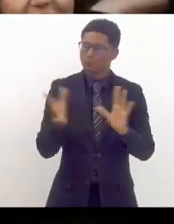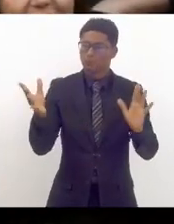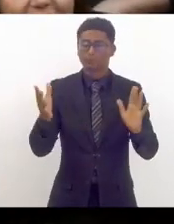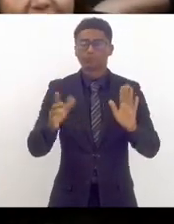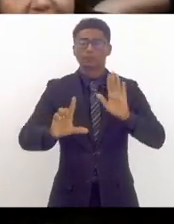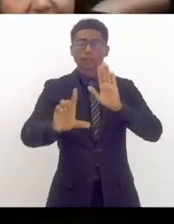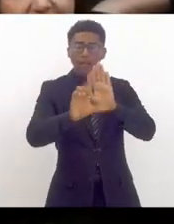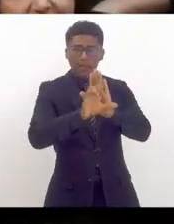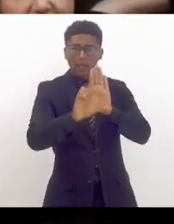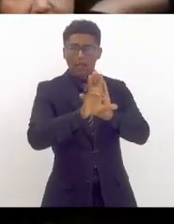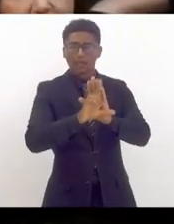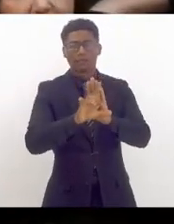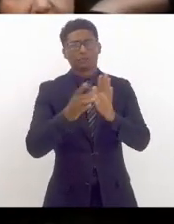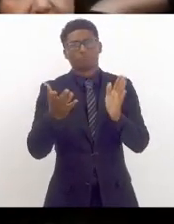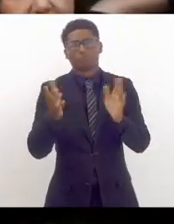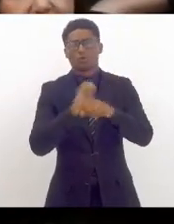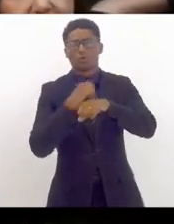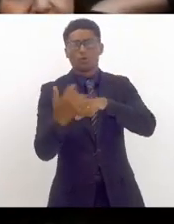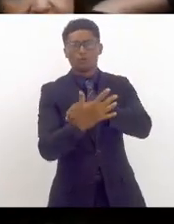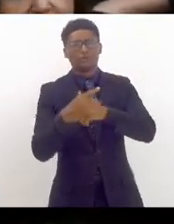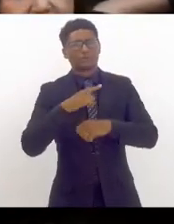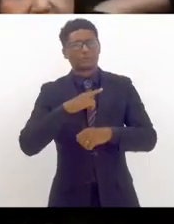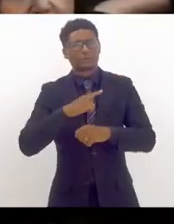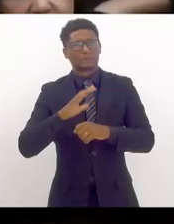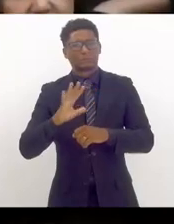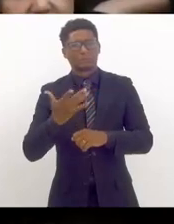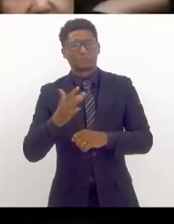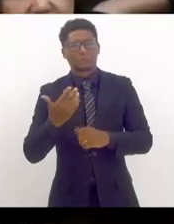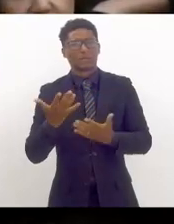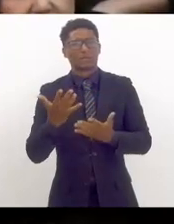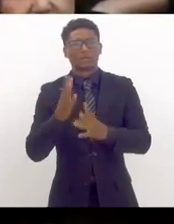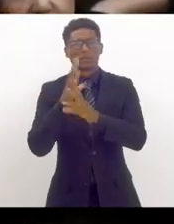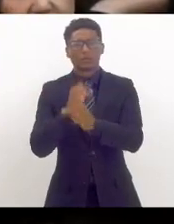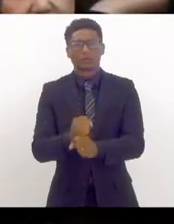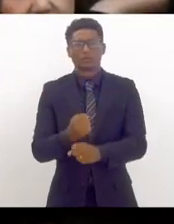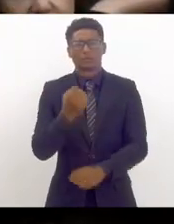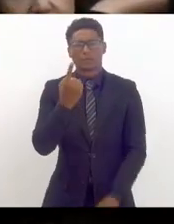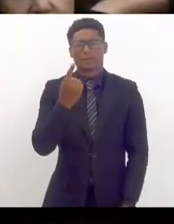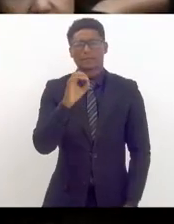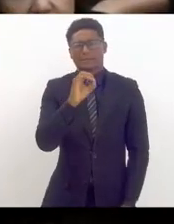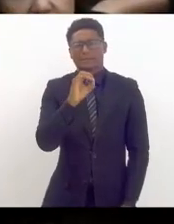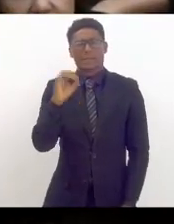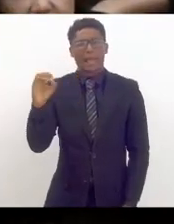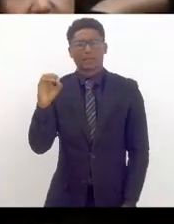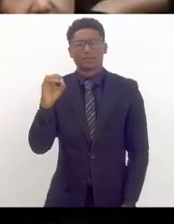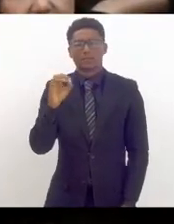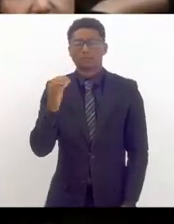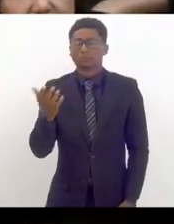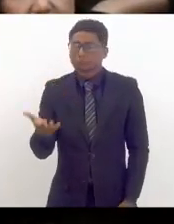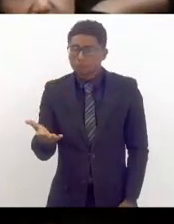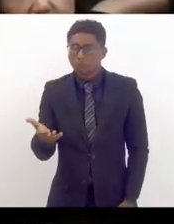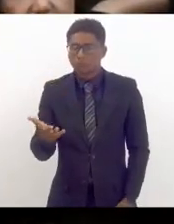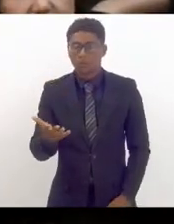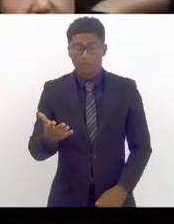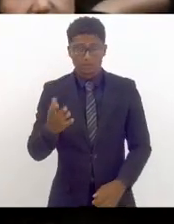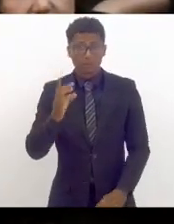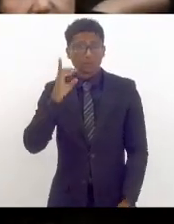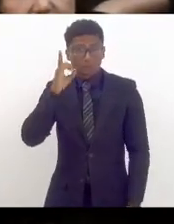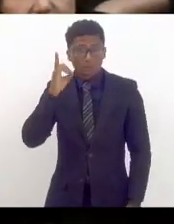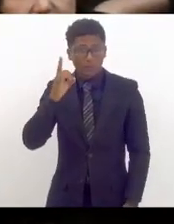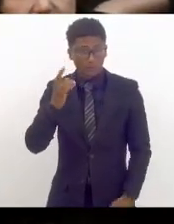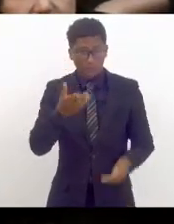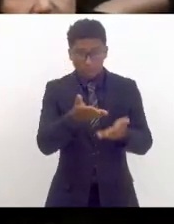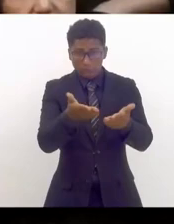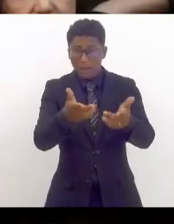umas 100, 120 leis, que a autoria foi de praticamente todos os deputados da Assembleia. E eu falo isso para os